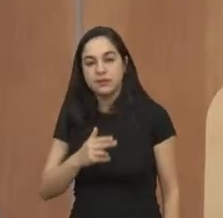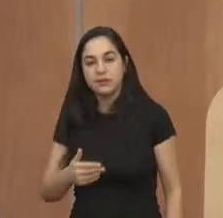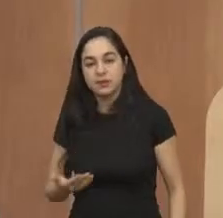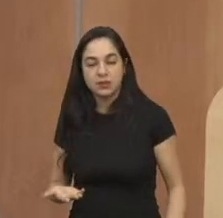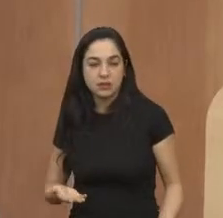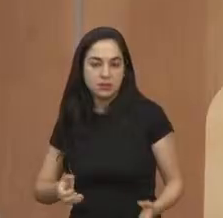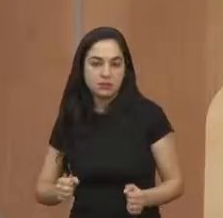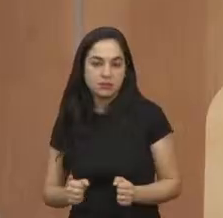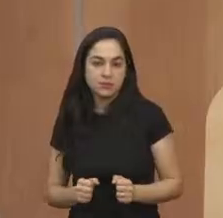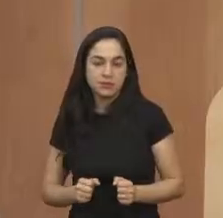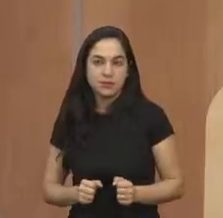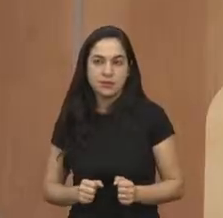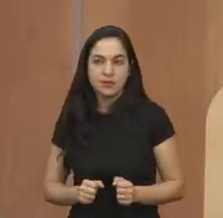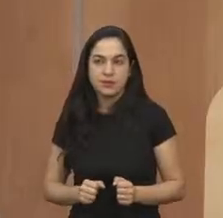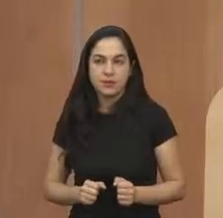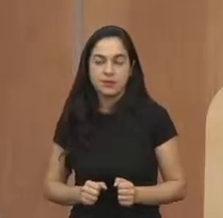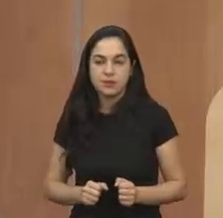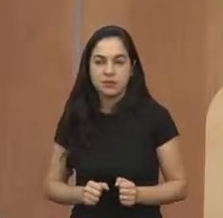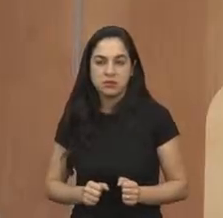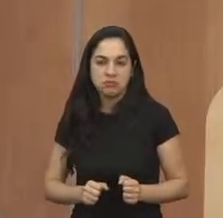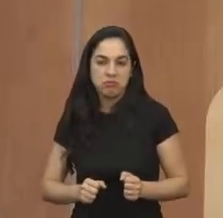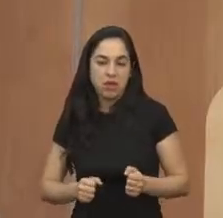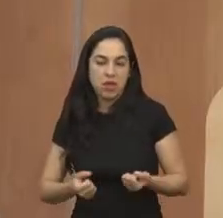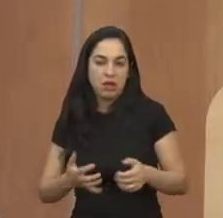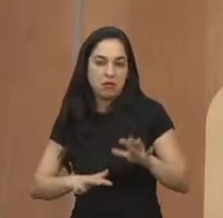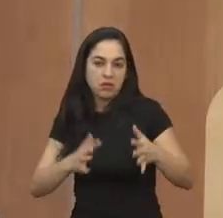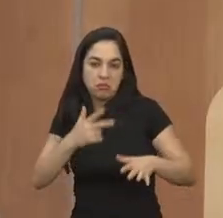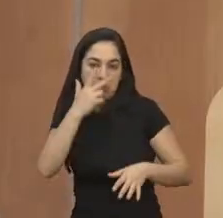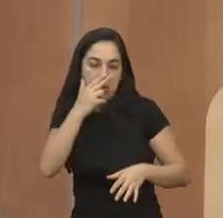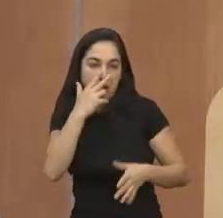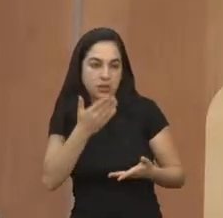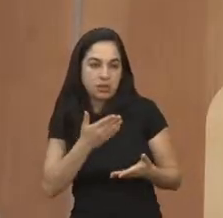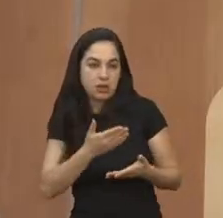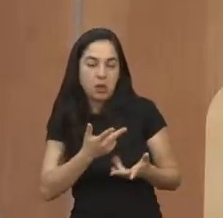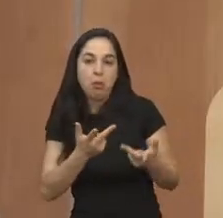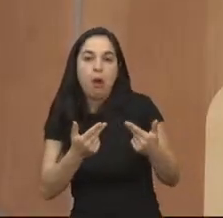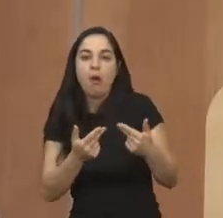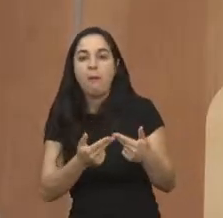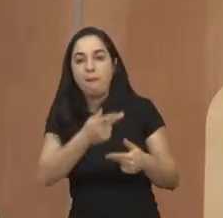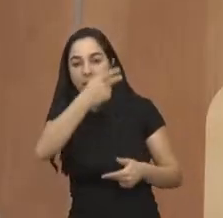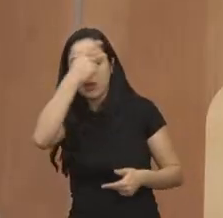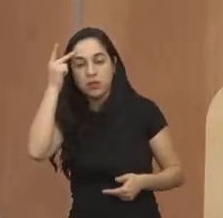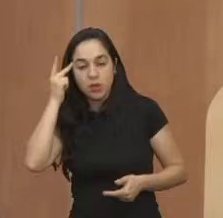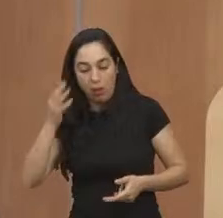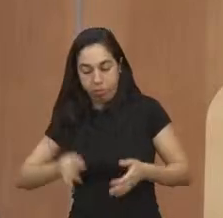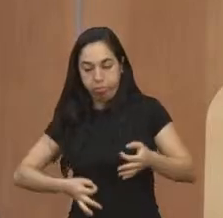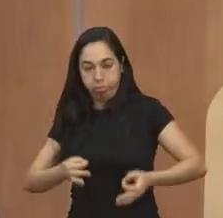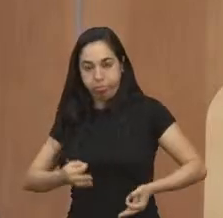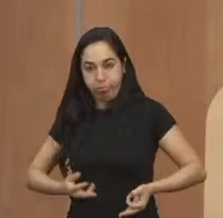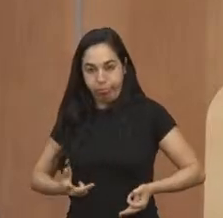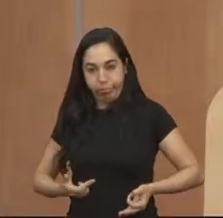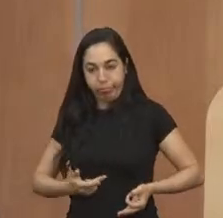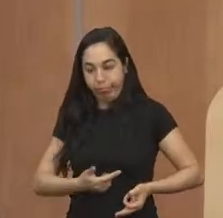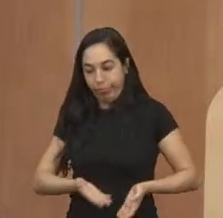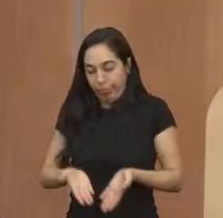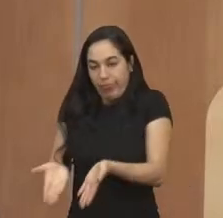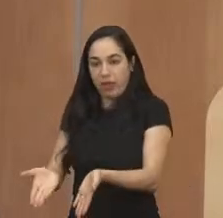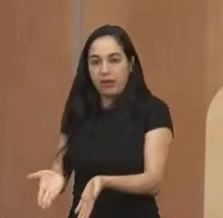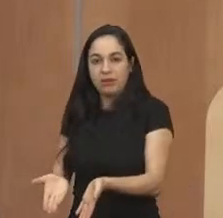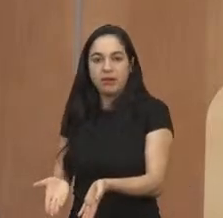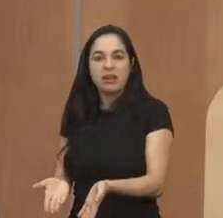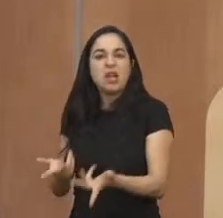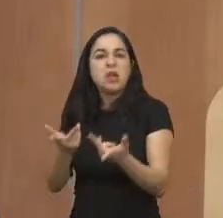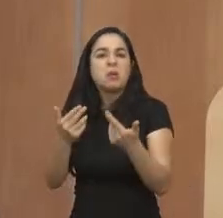Um braço, uma mão, uma perna, que de repente um tumor que foi tirado de alguém, e depois ele é queimado, é incinerado e vira lixo